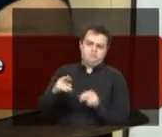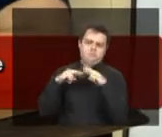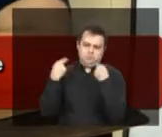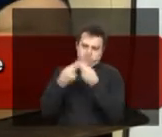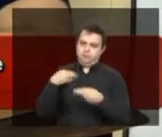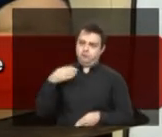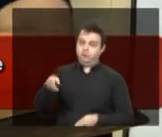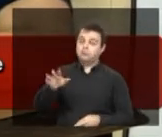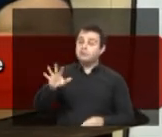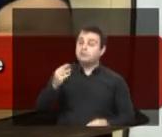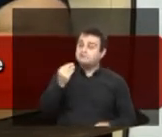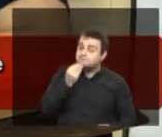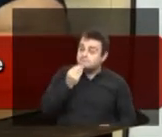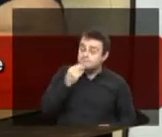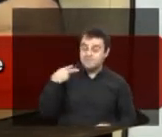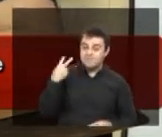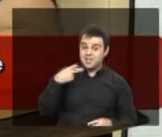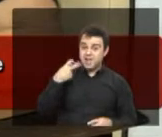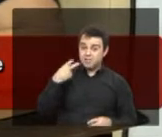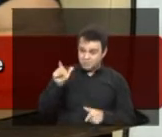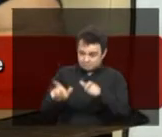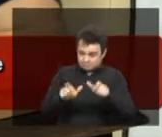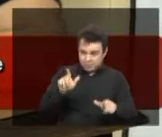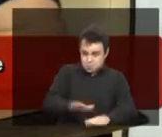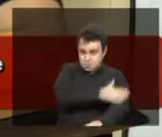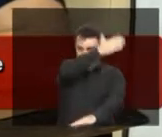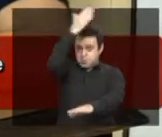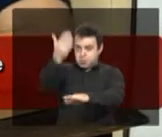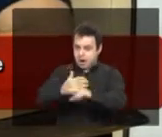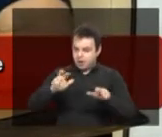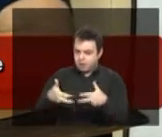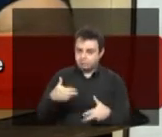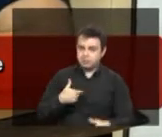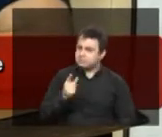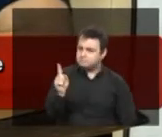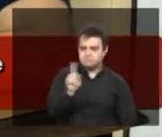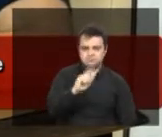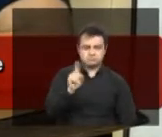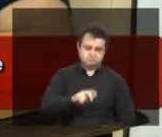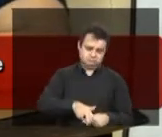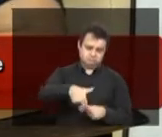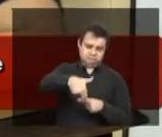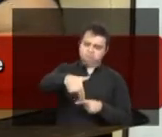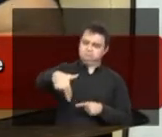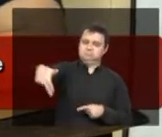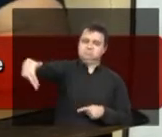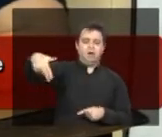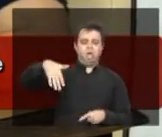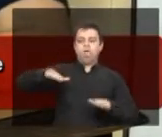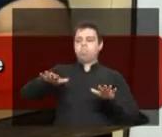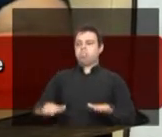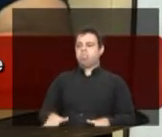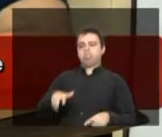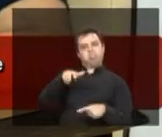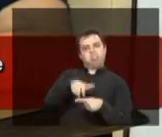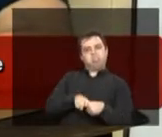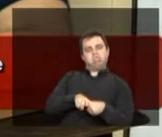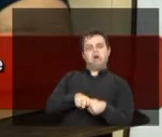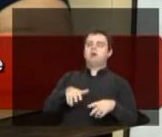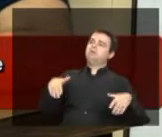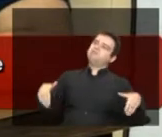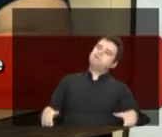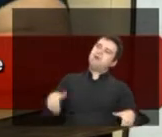o vereador não deveria ficar o dia todo aqui na Câmara. Ele tem que levantar a bunda da cadeira, não é só ficar